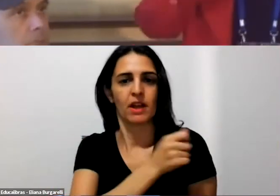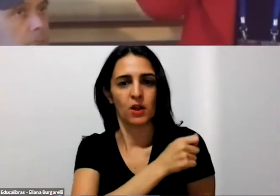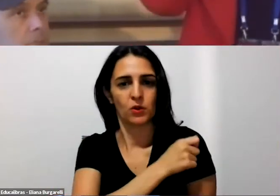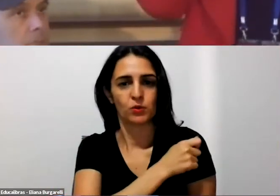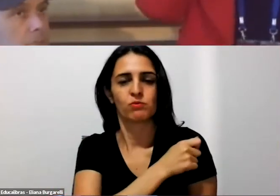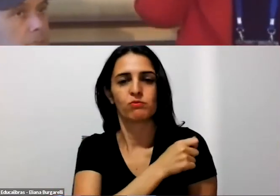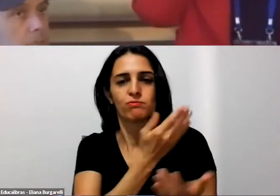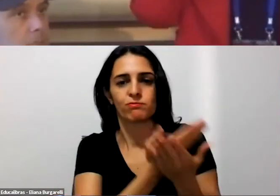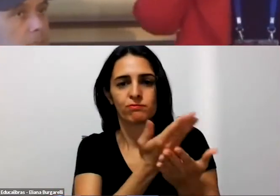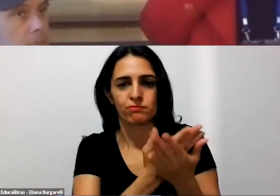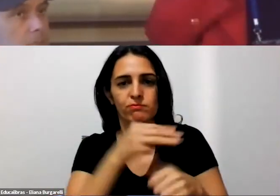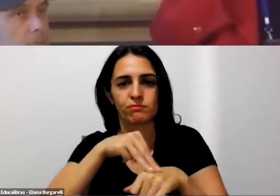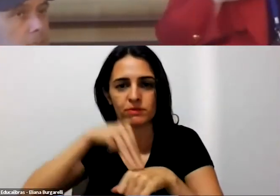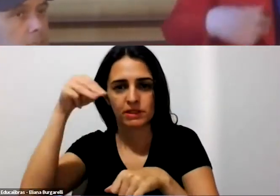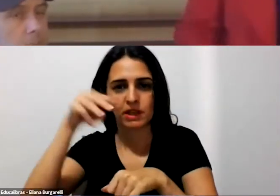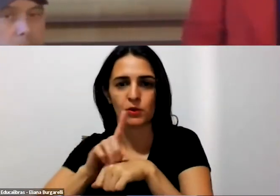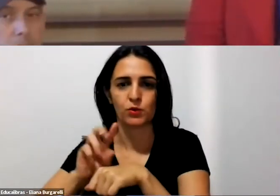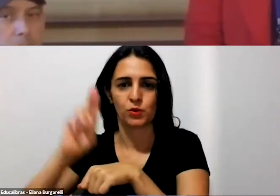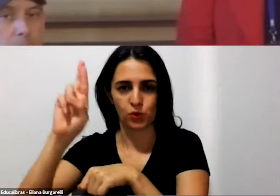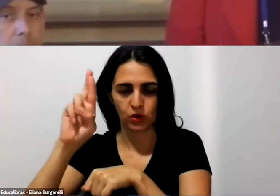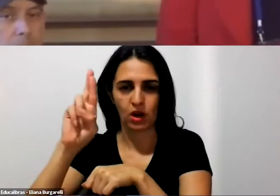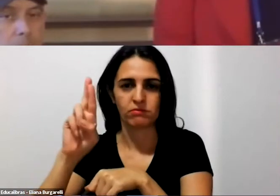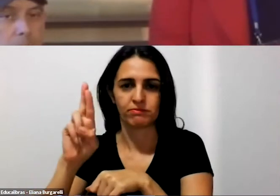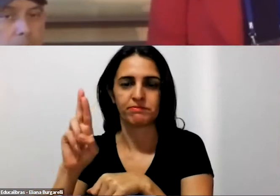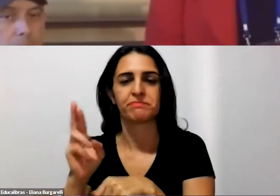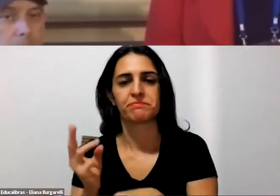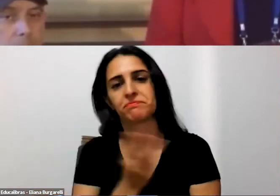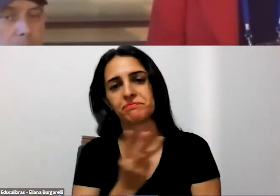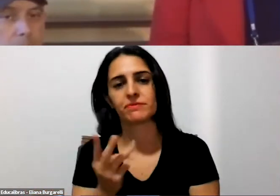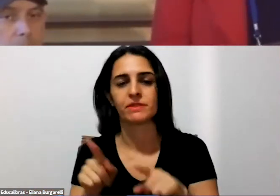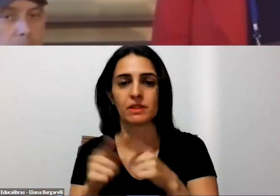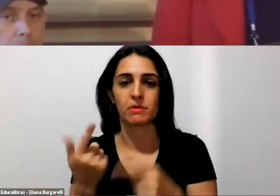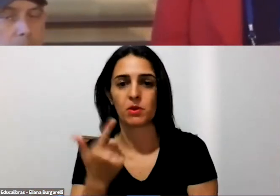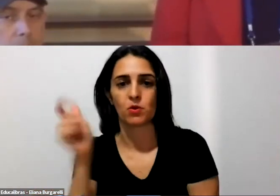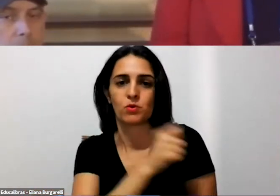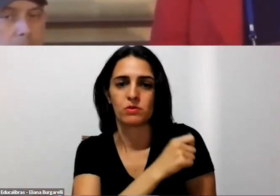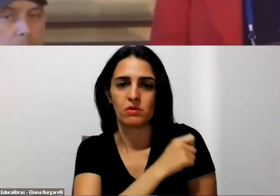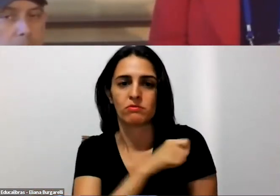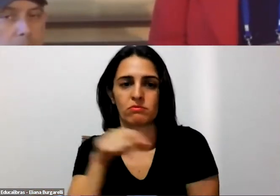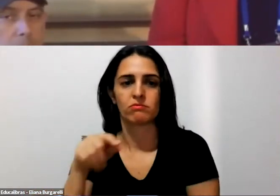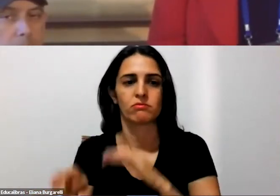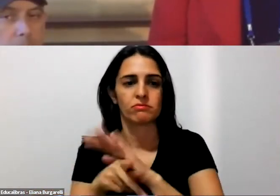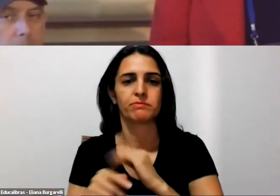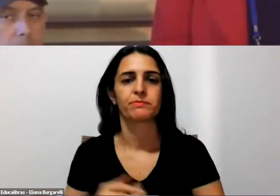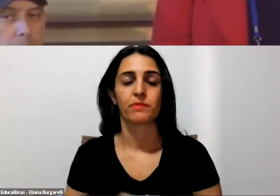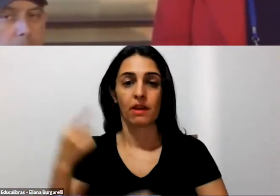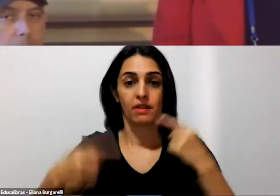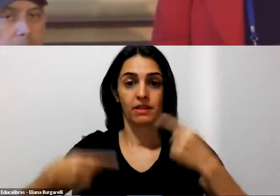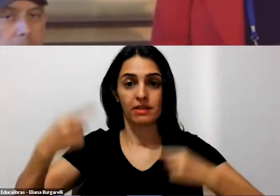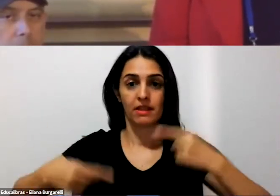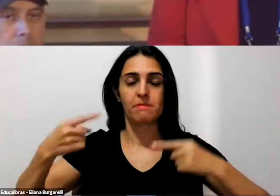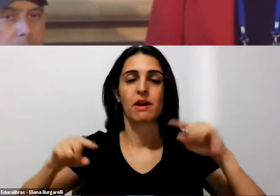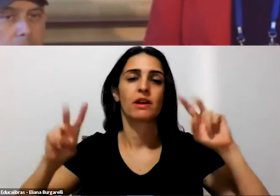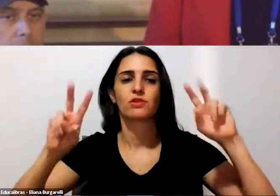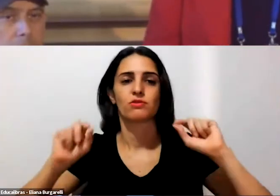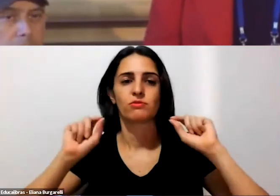graduação, mestrado e doutorado, além de aluminais da Sciences Po Paris. Nossos debates visam